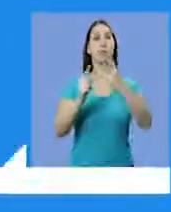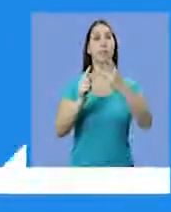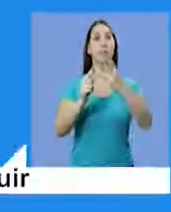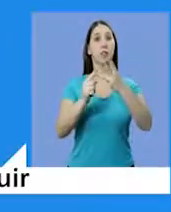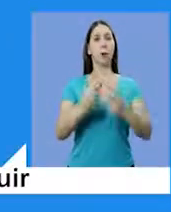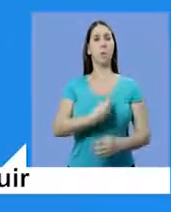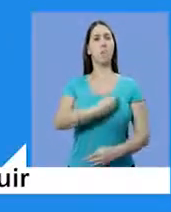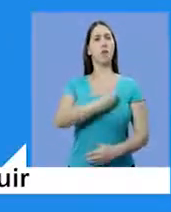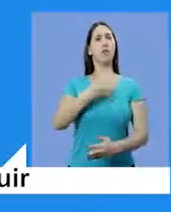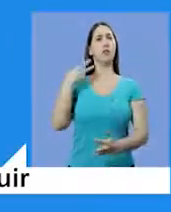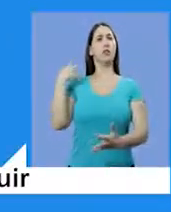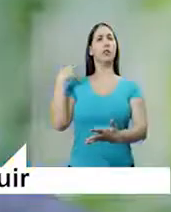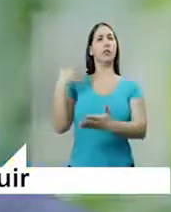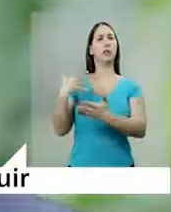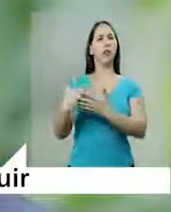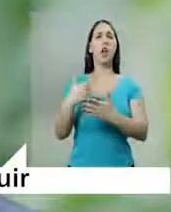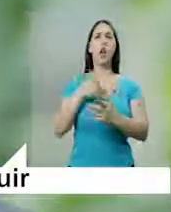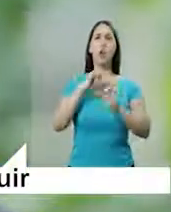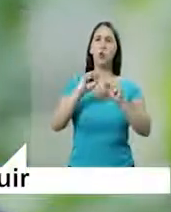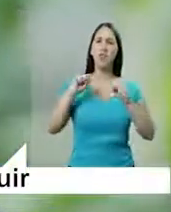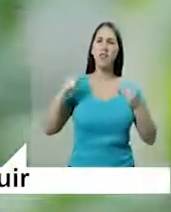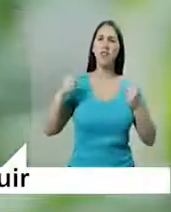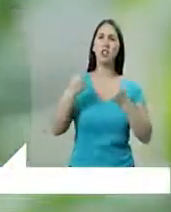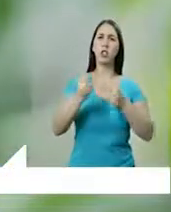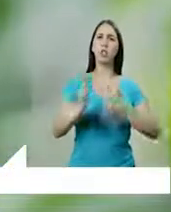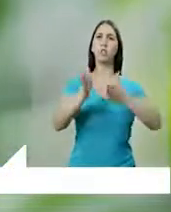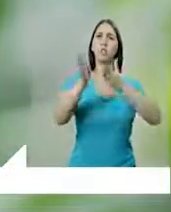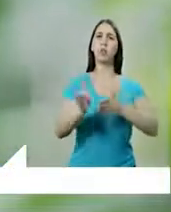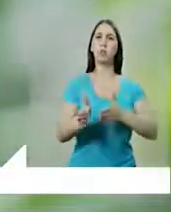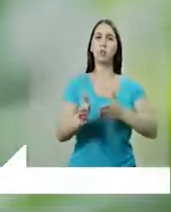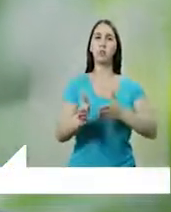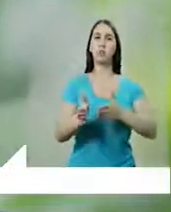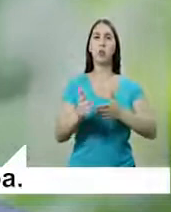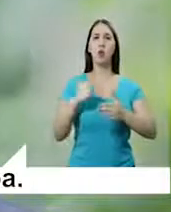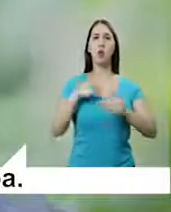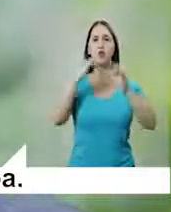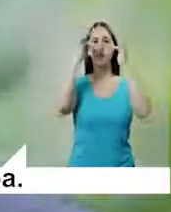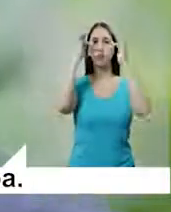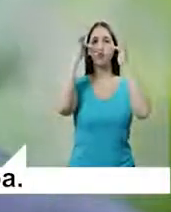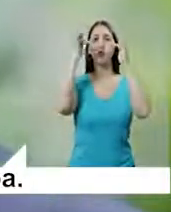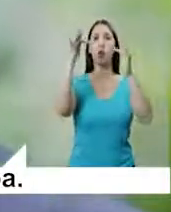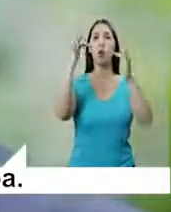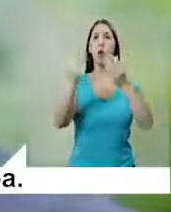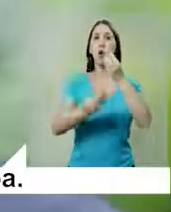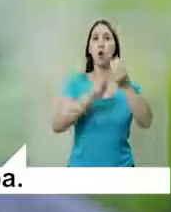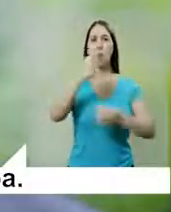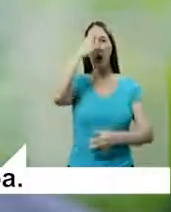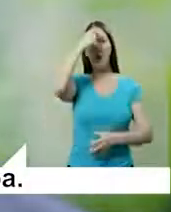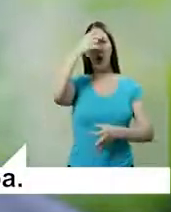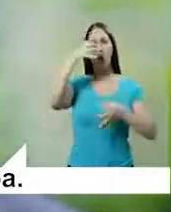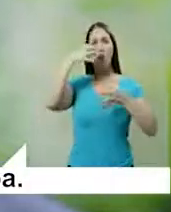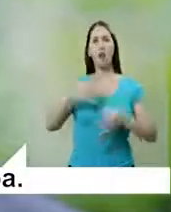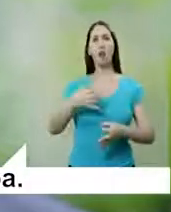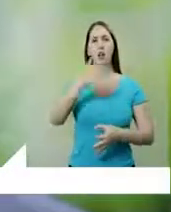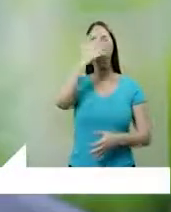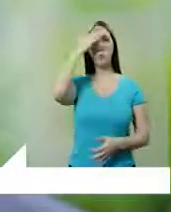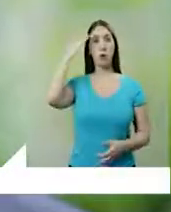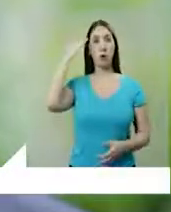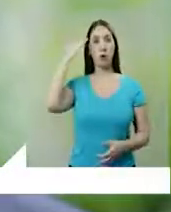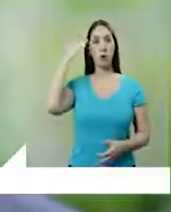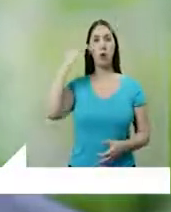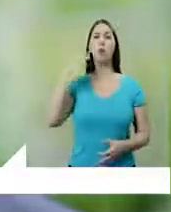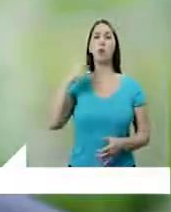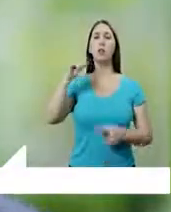diferença. Em toda a minha vida, eu sempre defendi seguir pela mesma direção. E é isso que constrói o caráter de uma pessoa, a